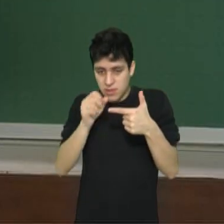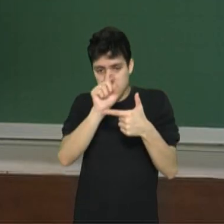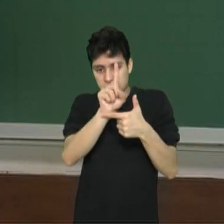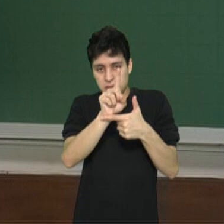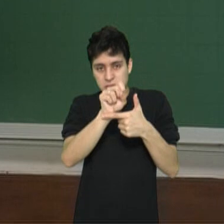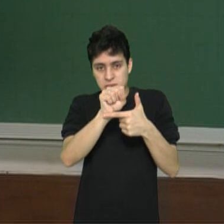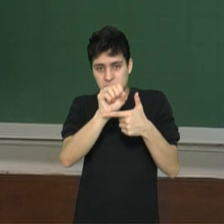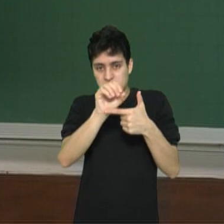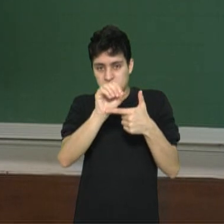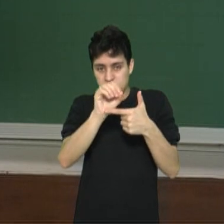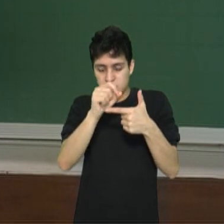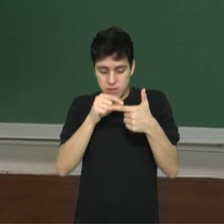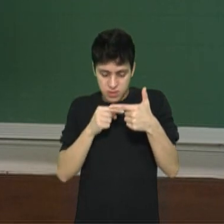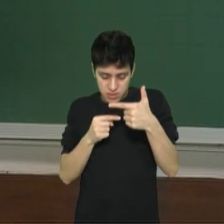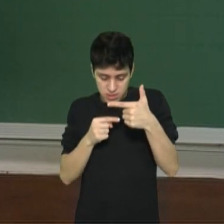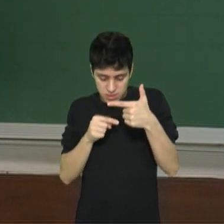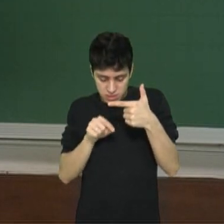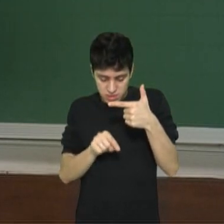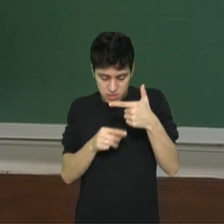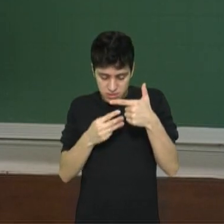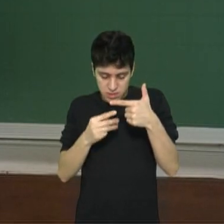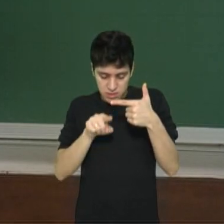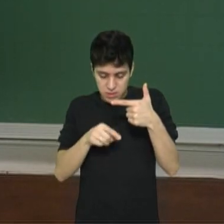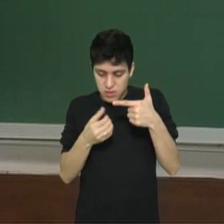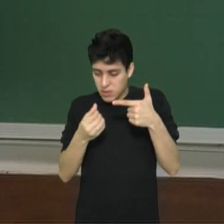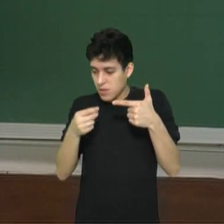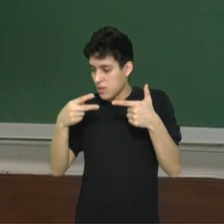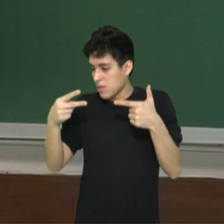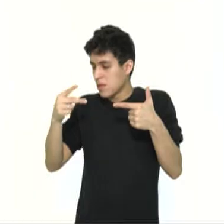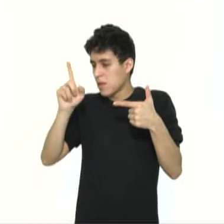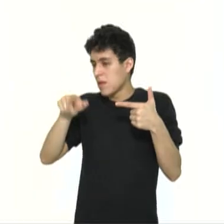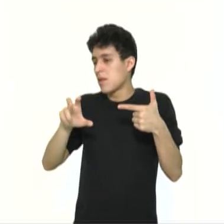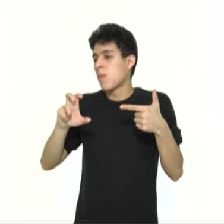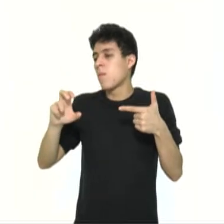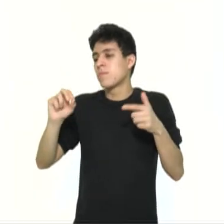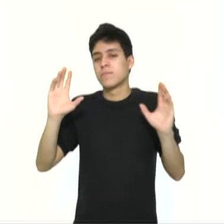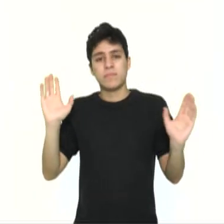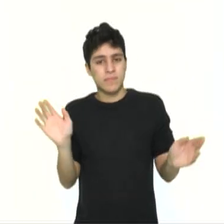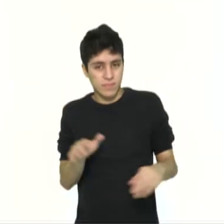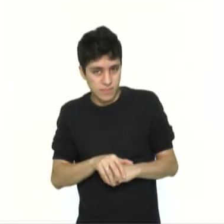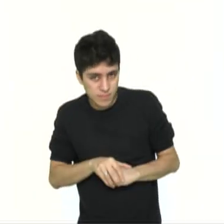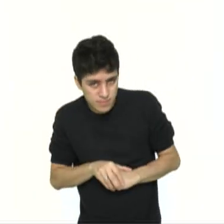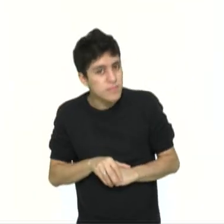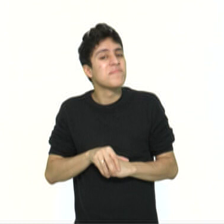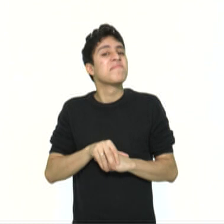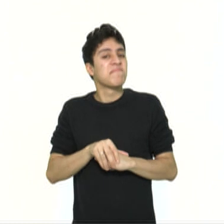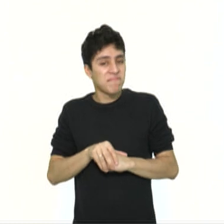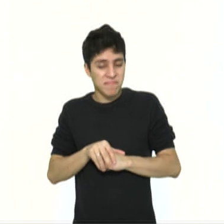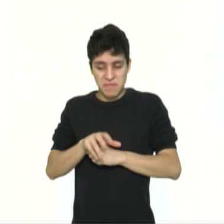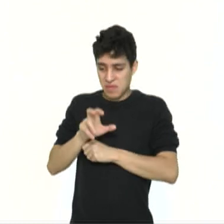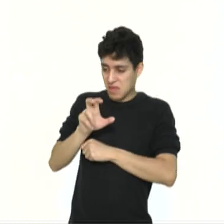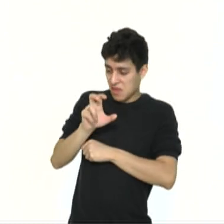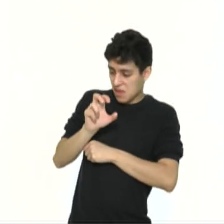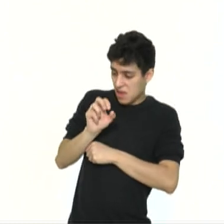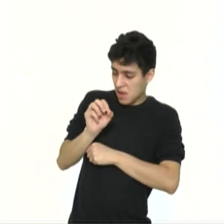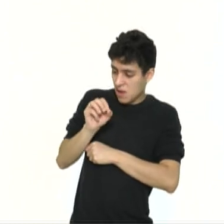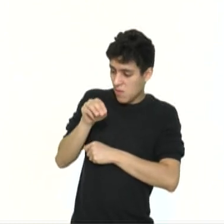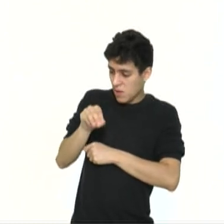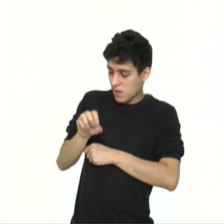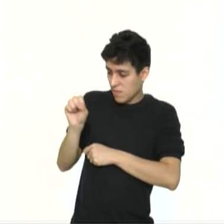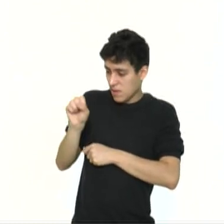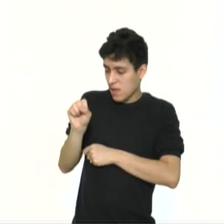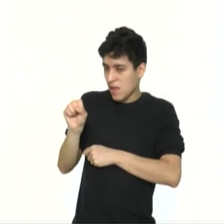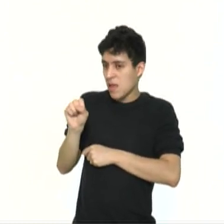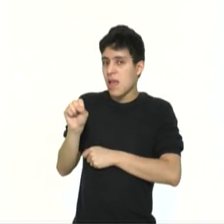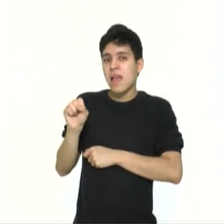180 por 3,6, o resultado encontrado é 50. Então, 50 metros por segundo é